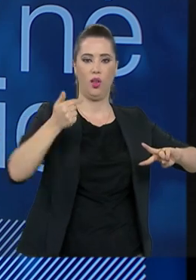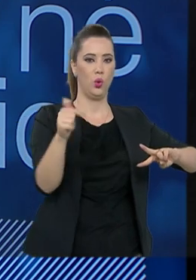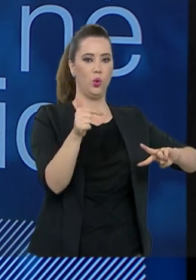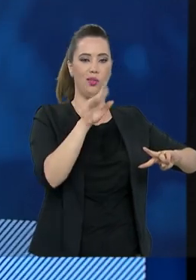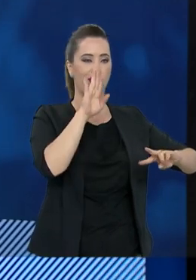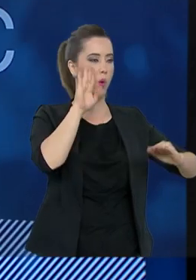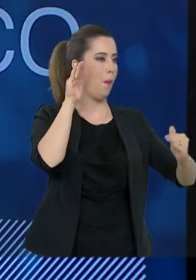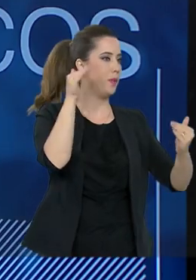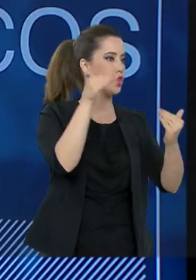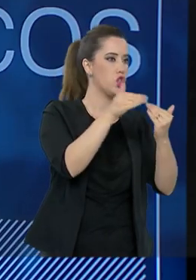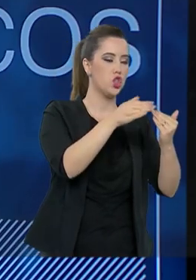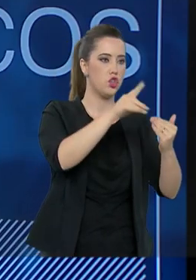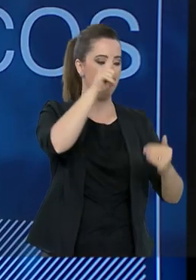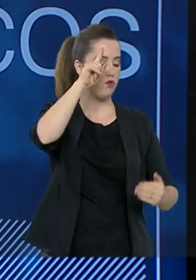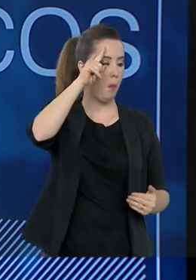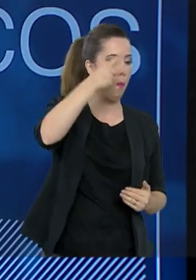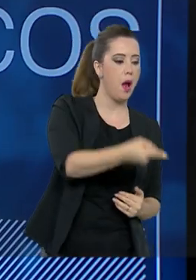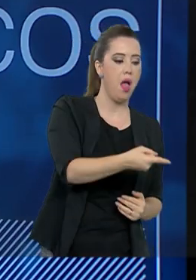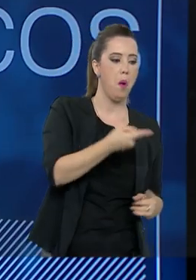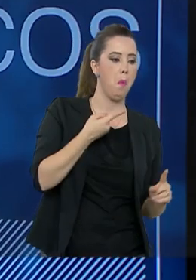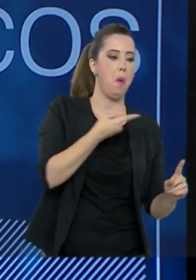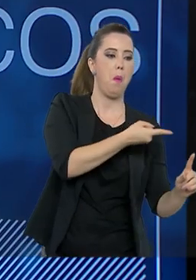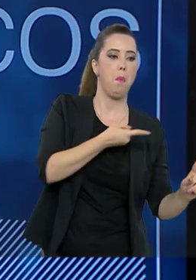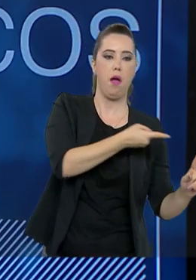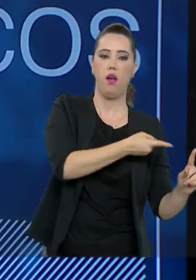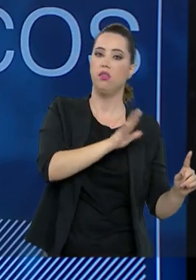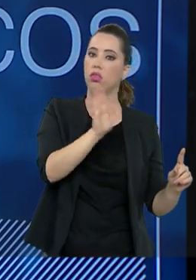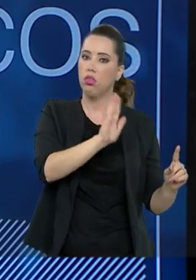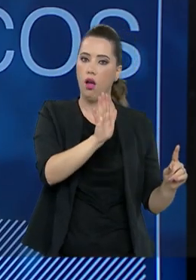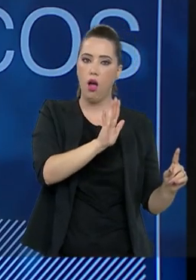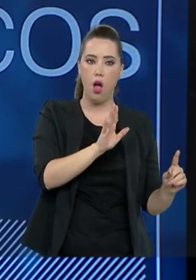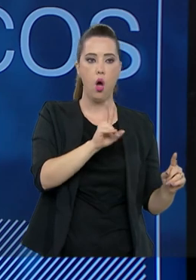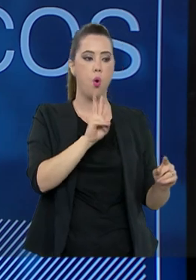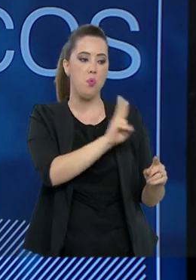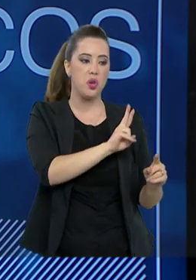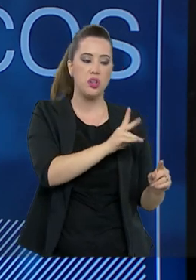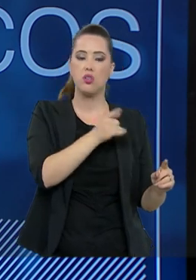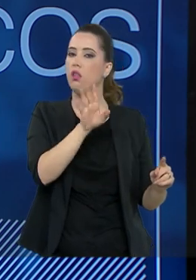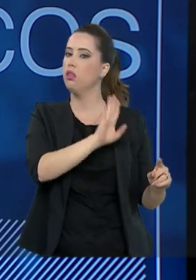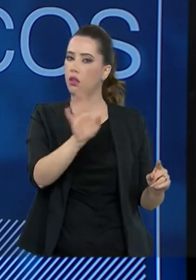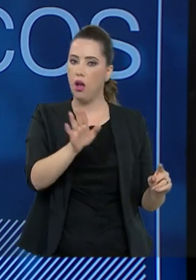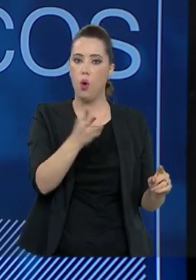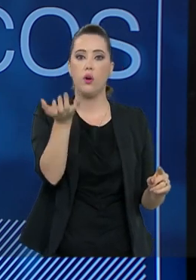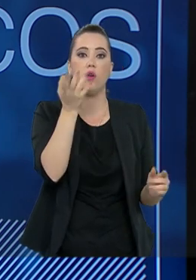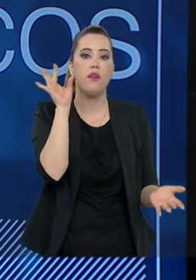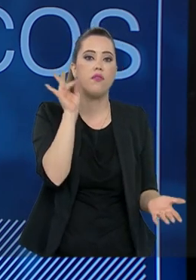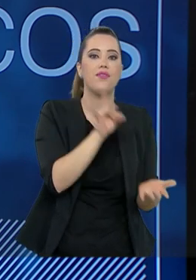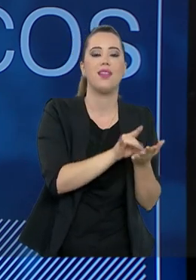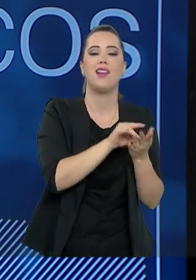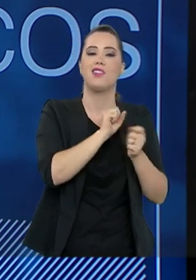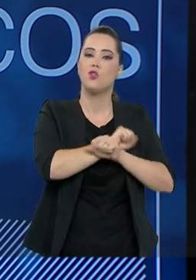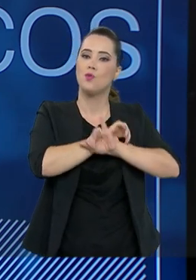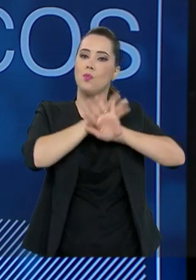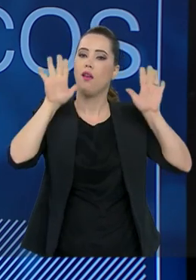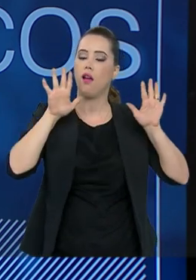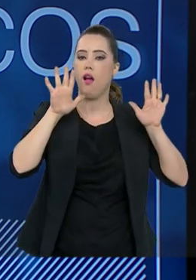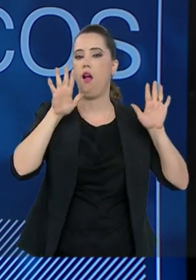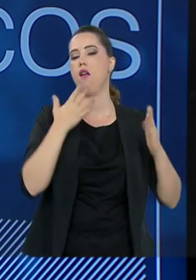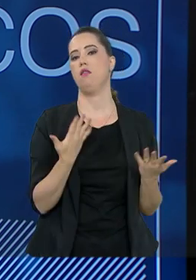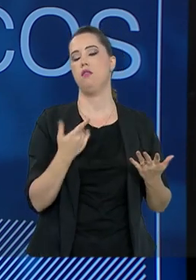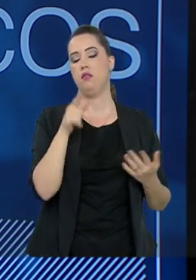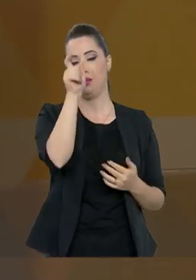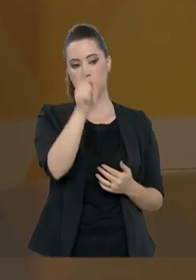pela acusação ou pela defesa. Ela tem um viés pela verdade, por esclarecer de quem